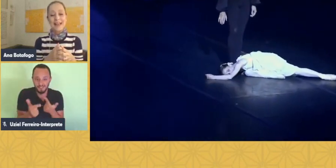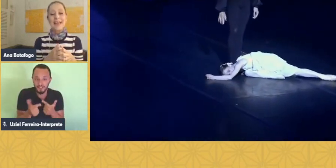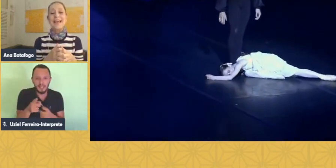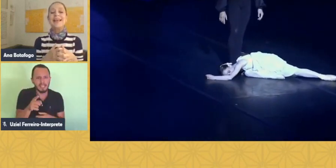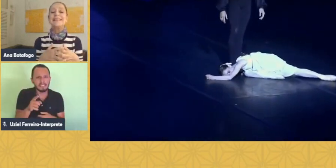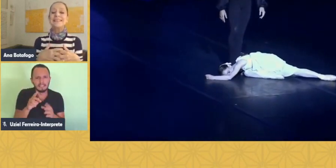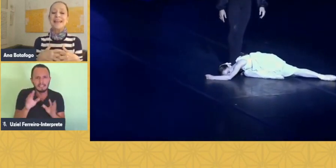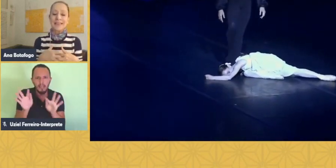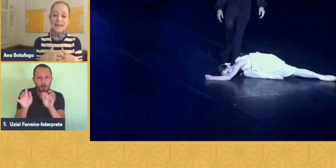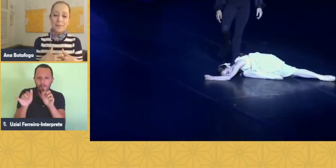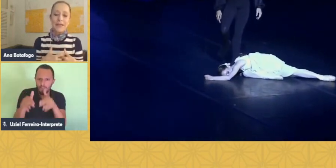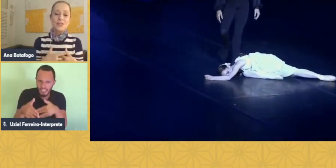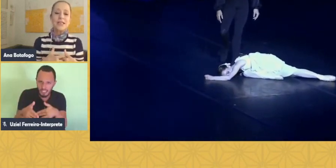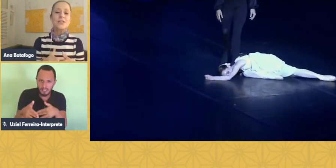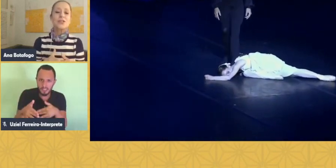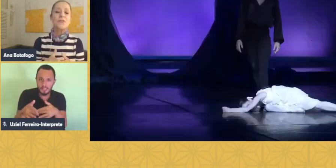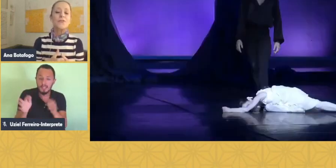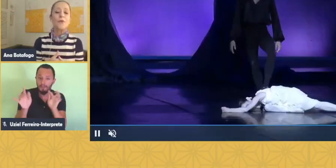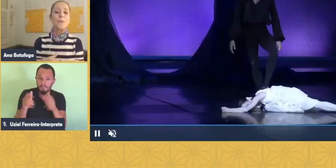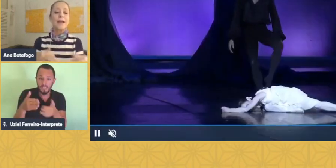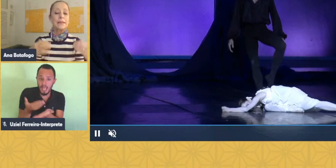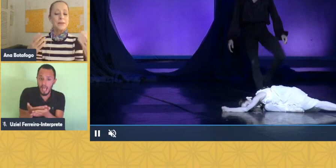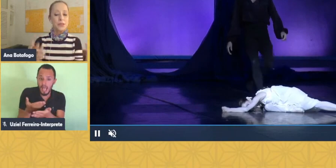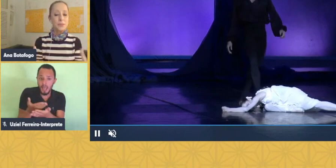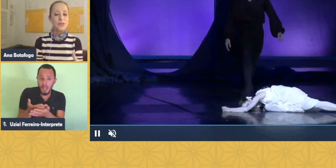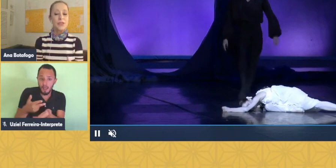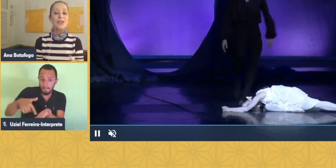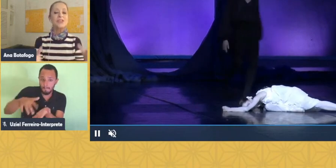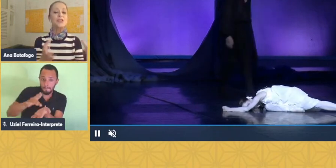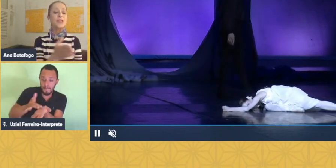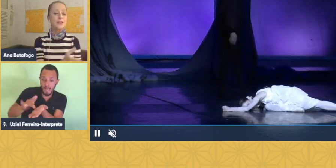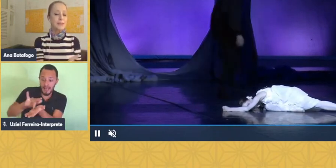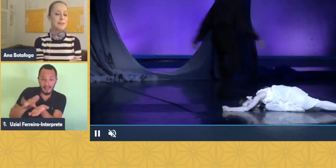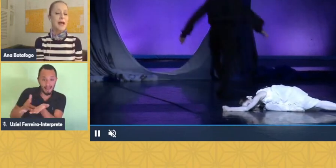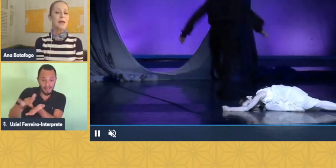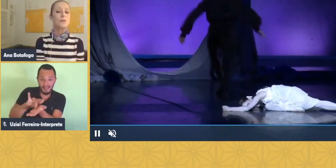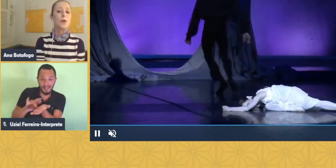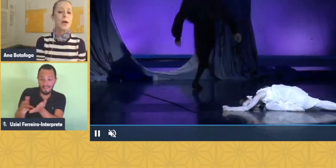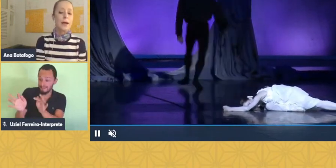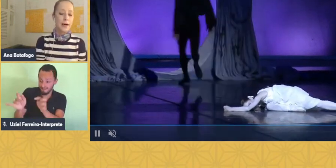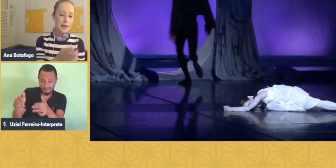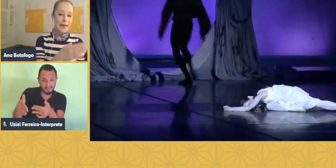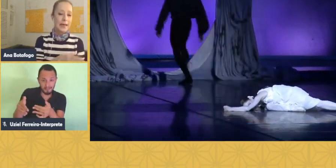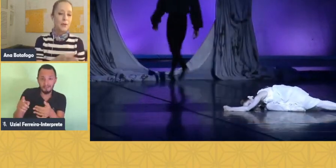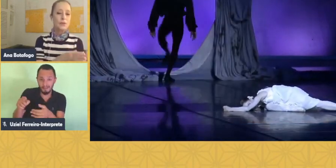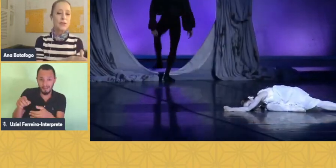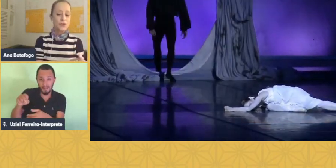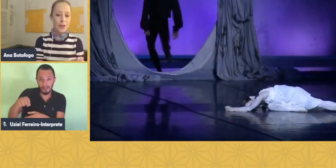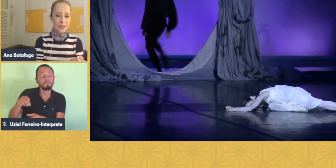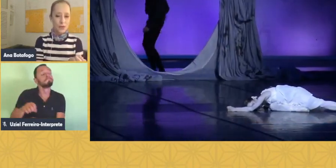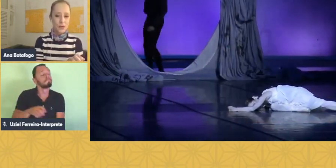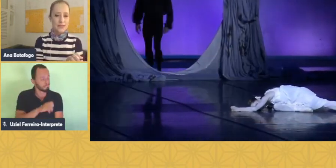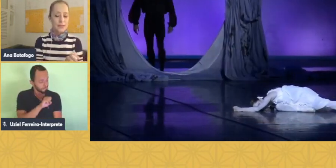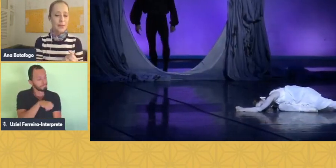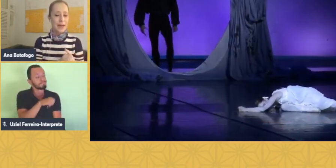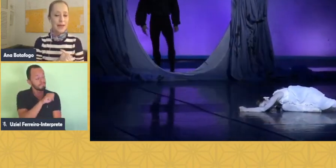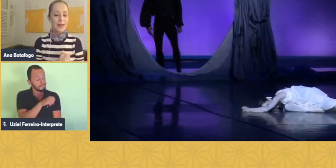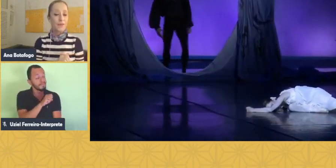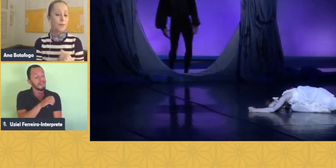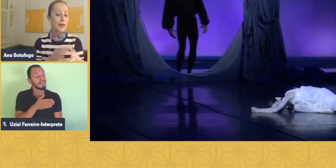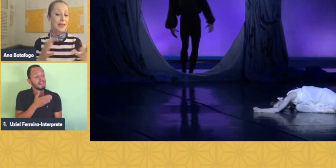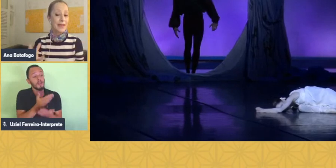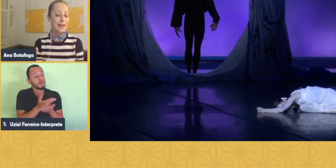despedida isso Exatamente esse já foi o bar da minha despedida eu já tinha dançado em outras ocasiões